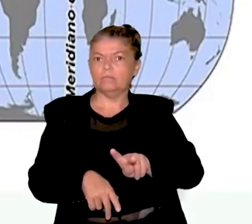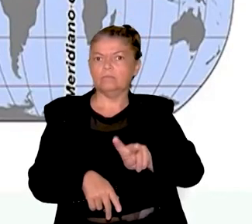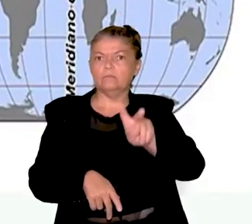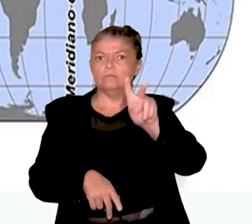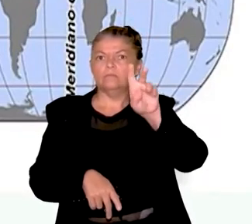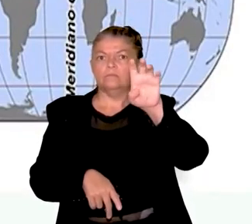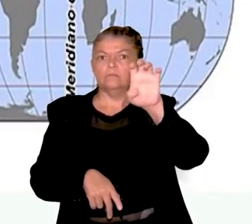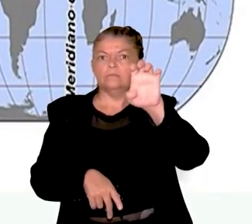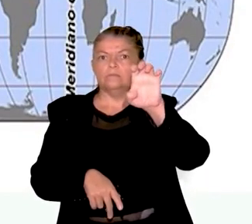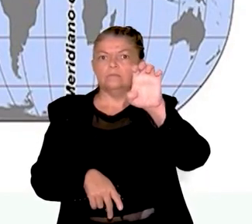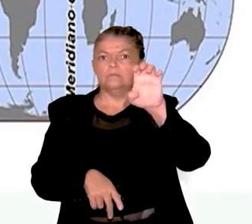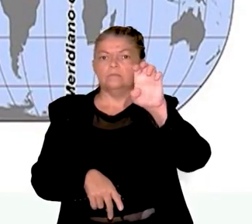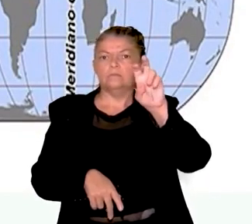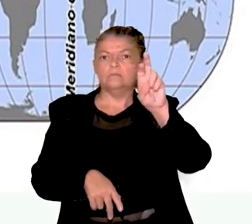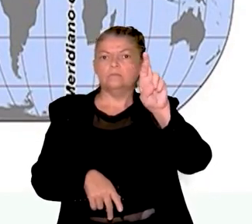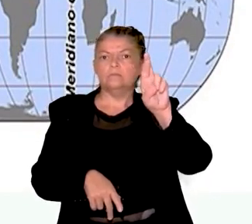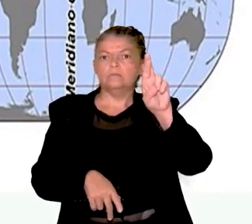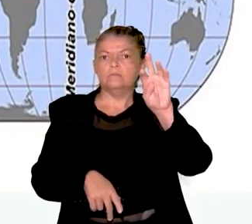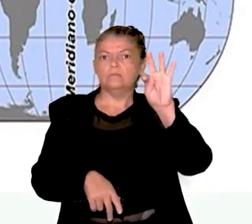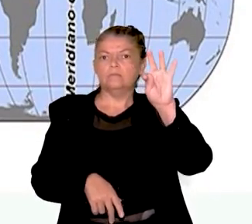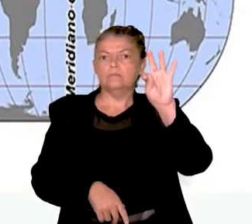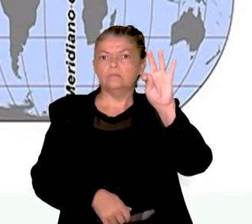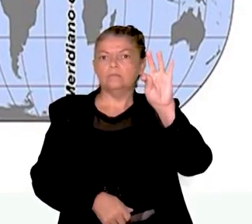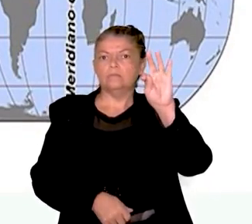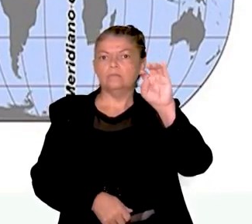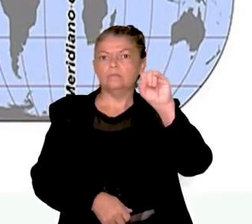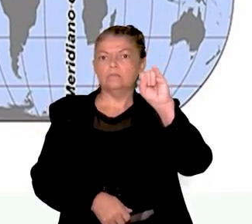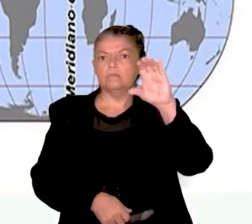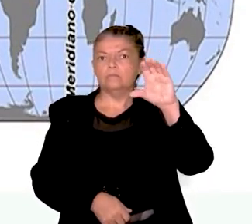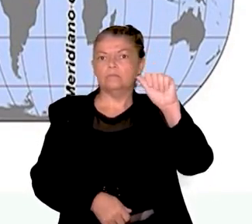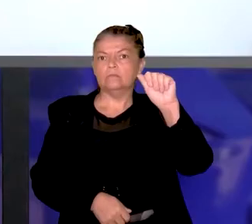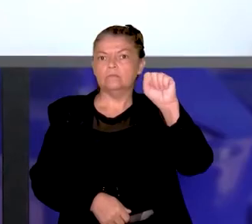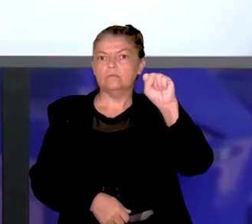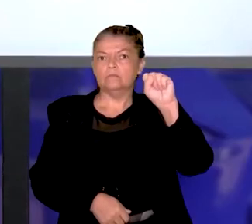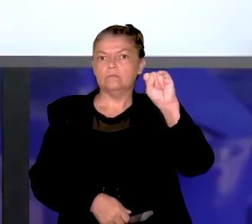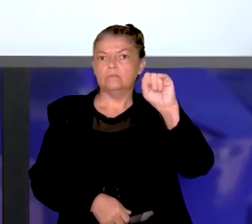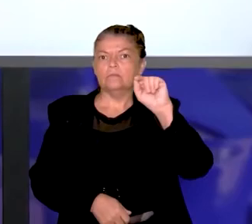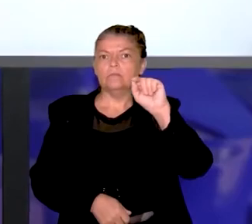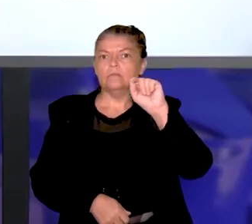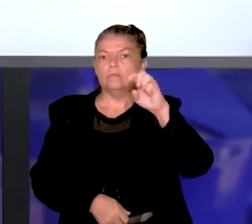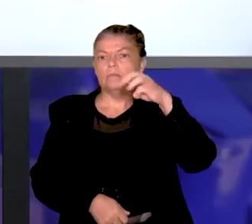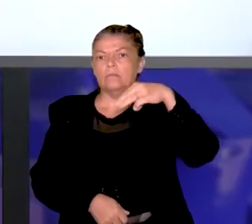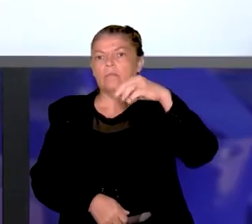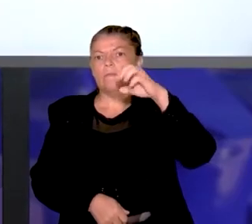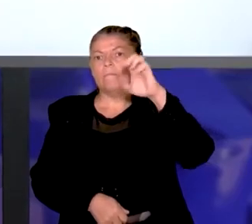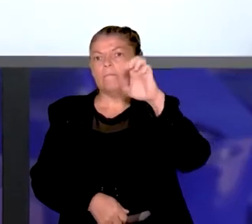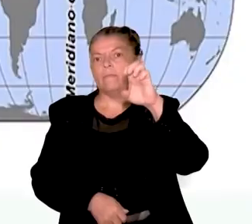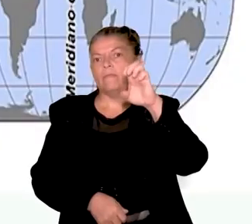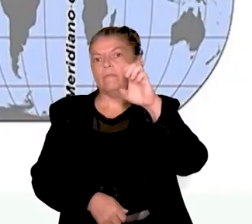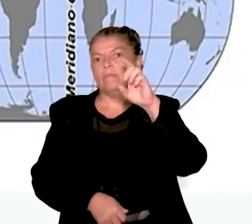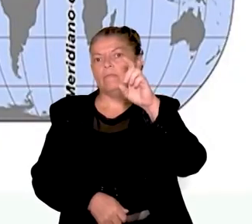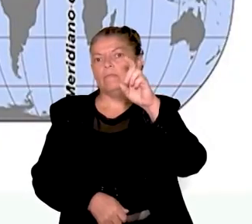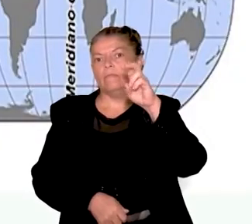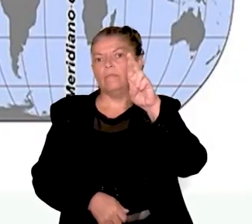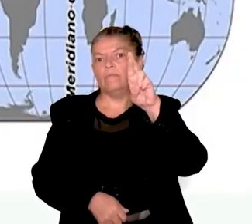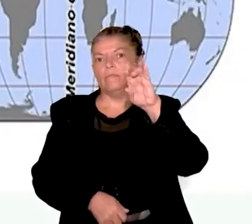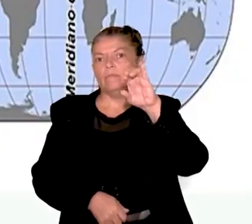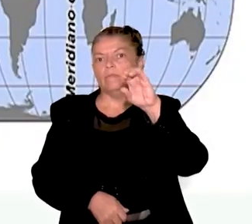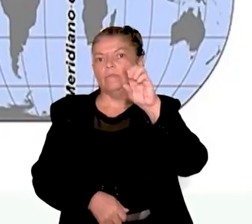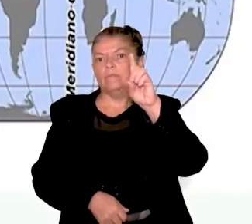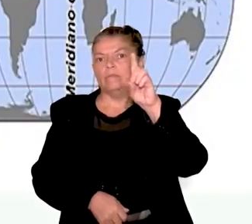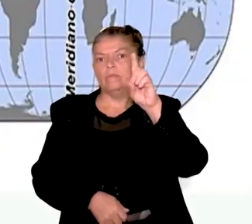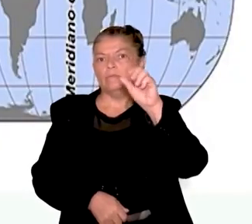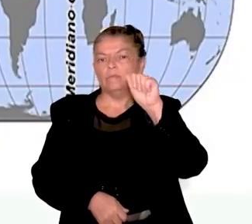as longitudes. As linhas verticais são os meridianos. Então, também, a partir da cidade de Londres,